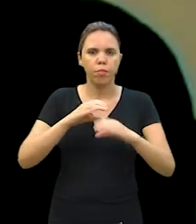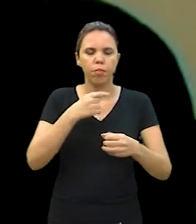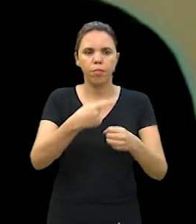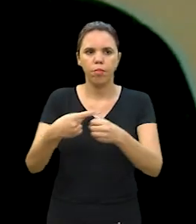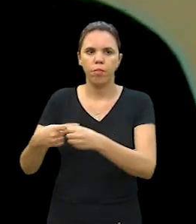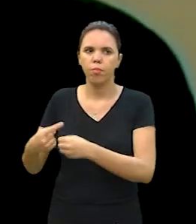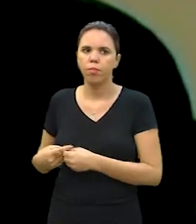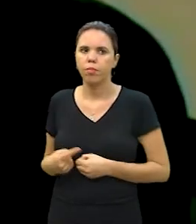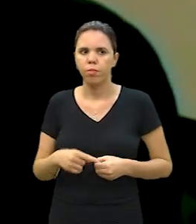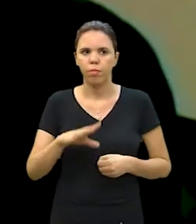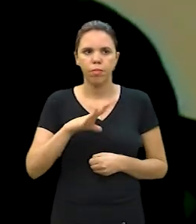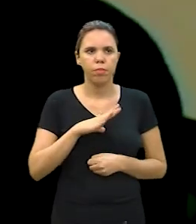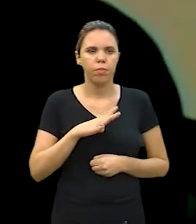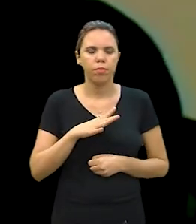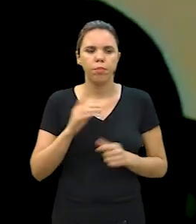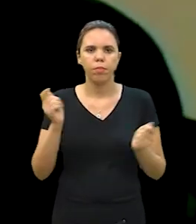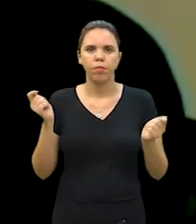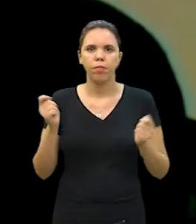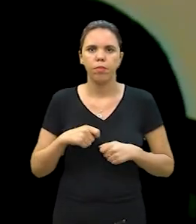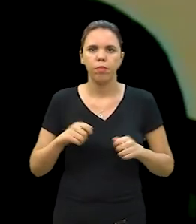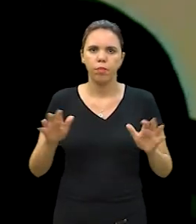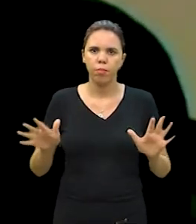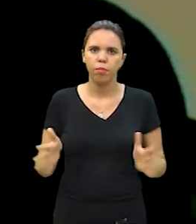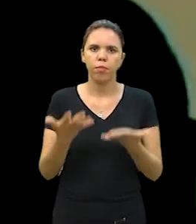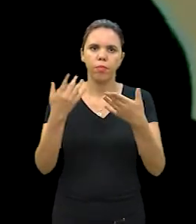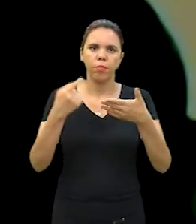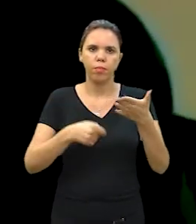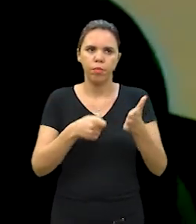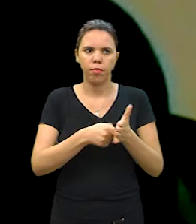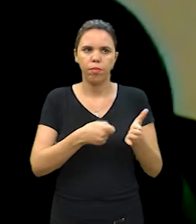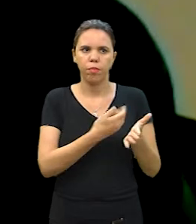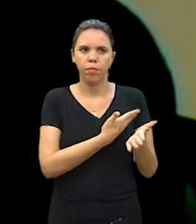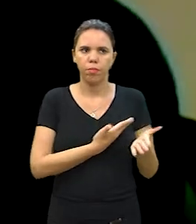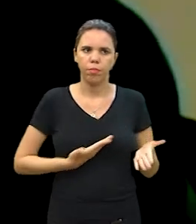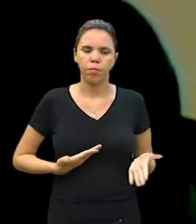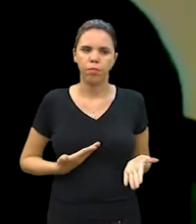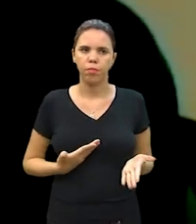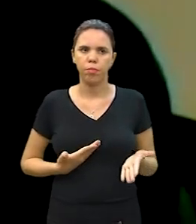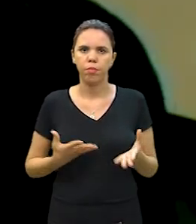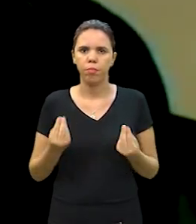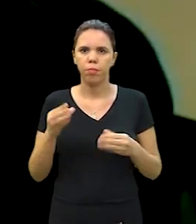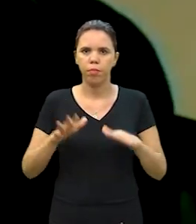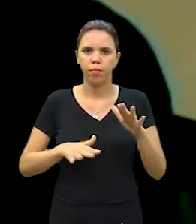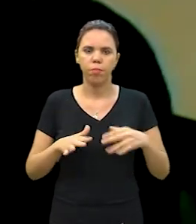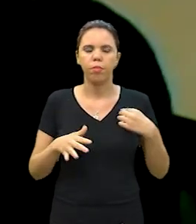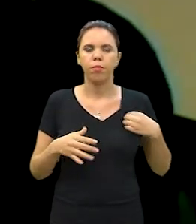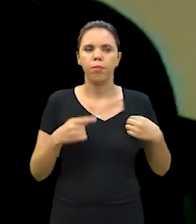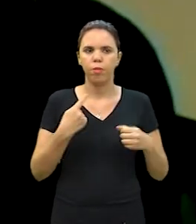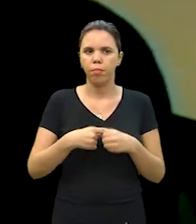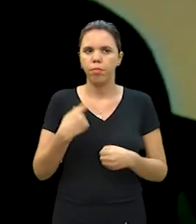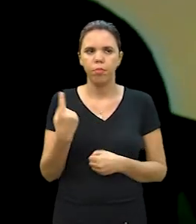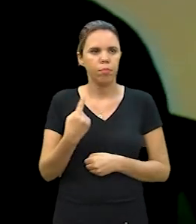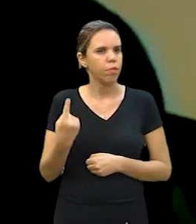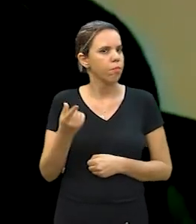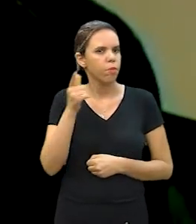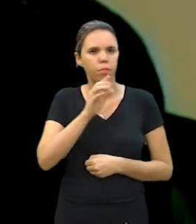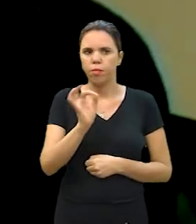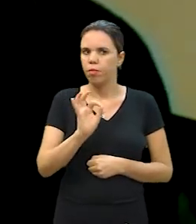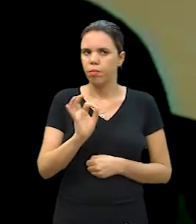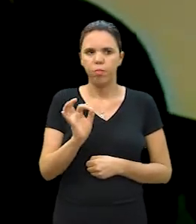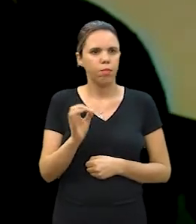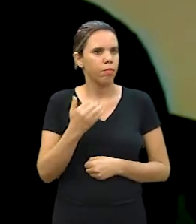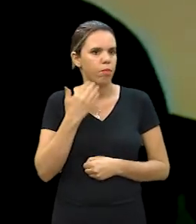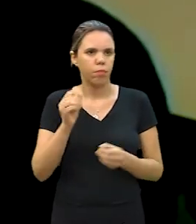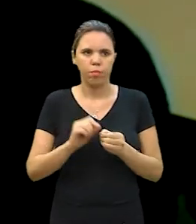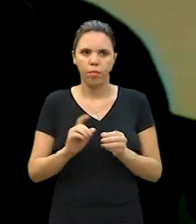articulação dos municípios para que possam promover políticas públicas que muitas vezes um município sozinho não